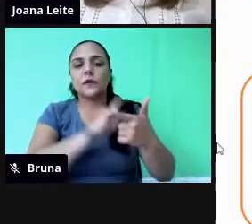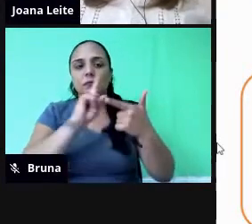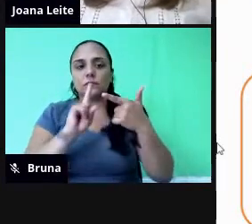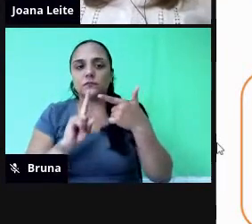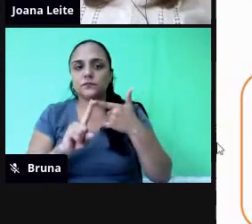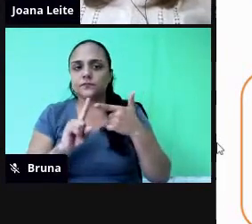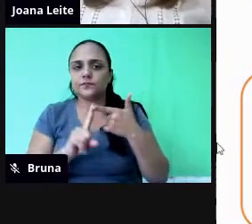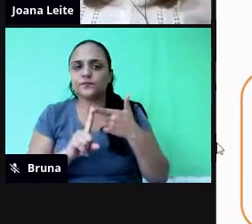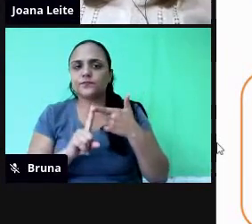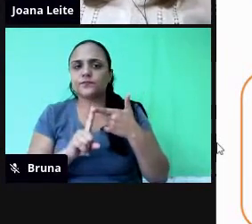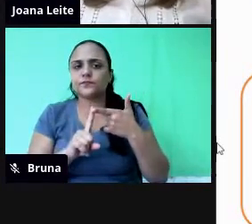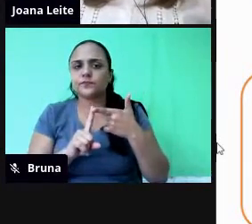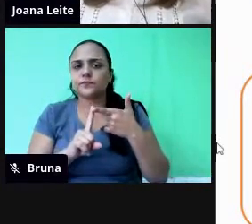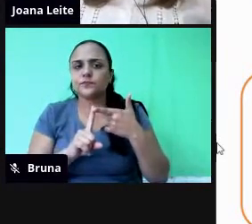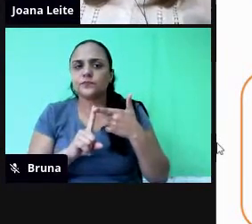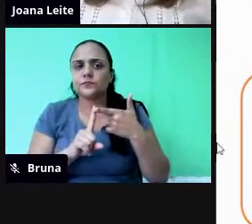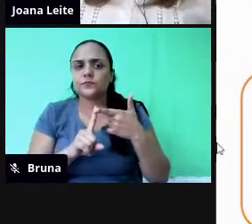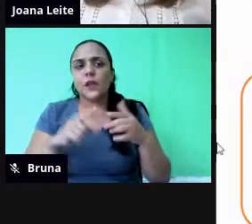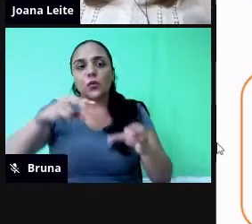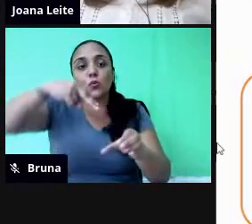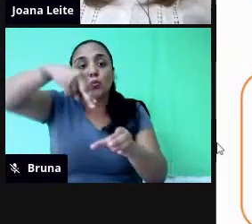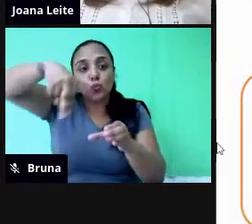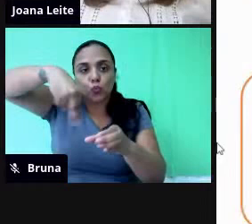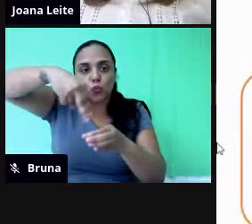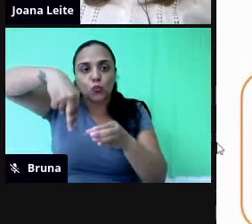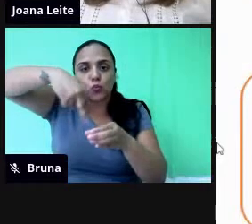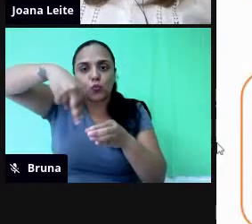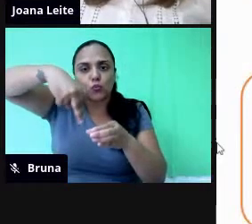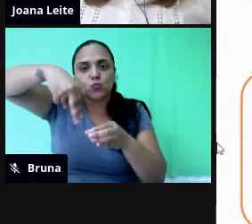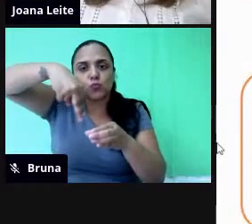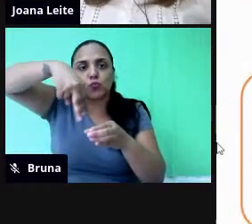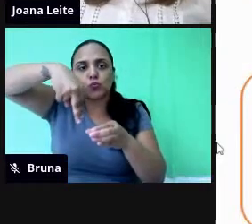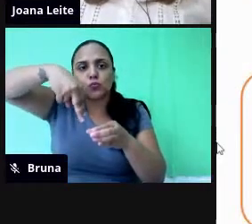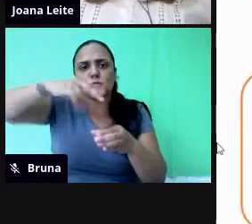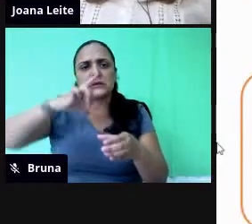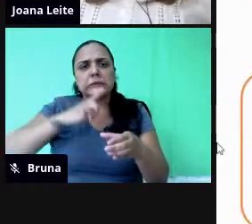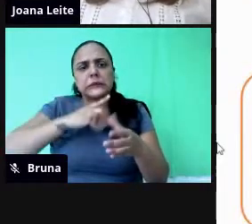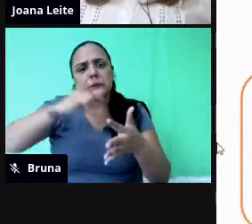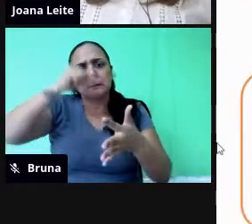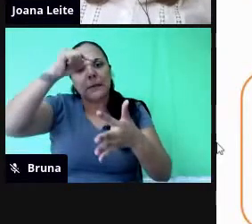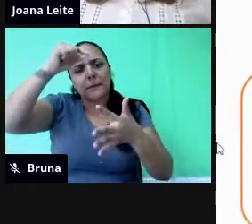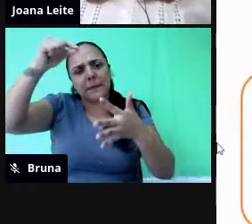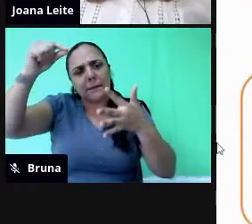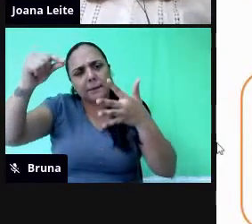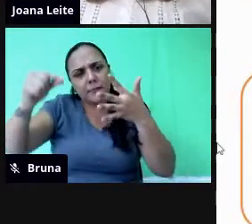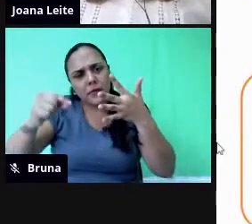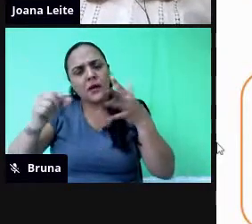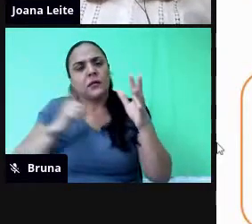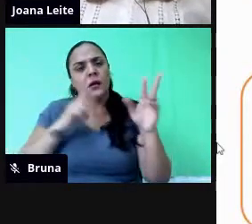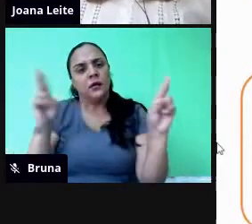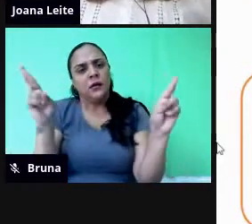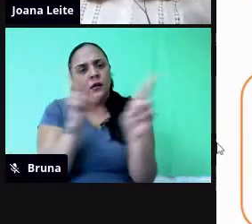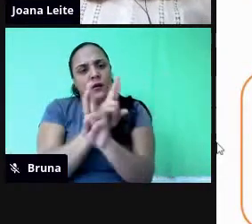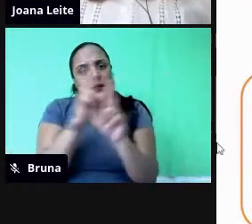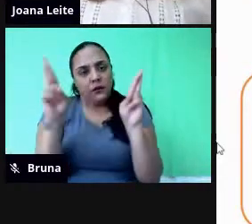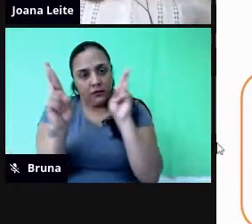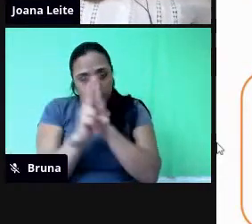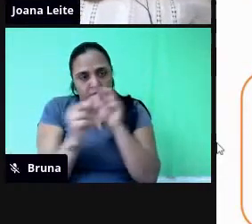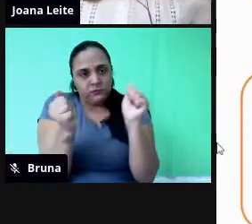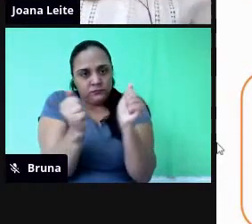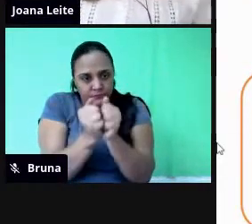outro aspecto aí, é o aspecto nutricional. Então, nós temos vários fatores que estão relacionados com os aspectos